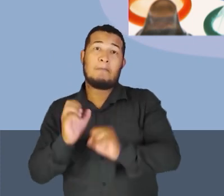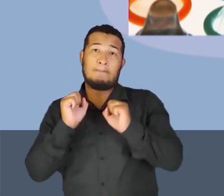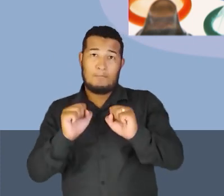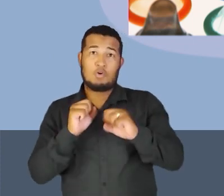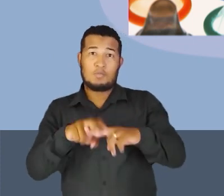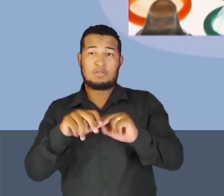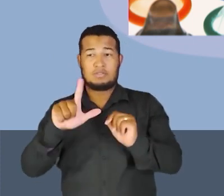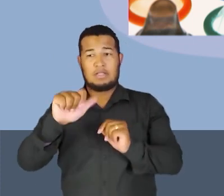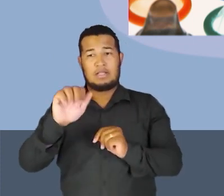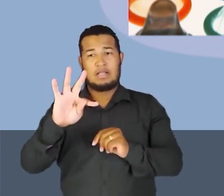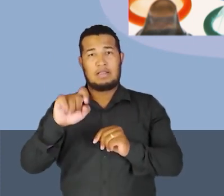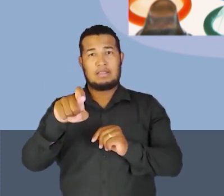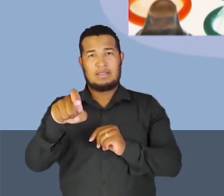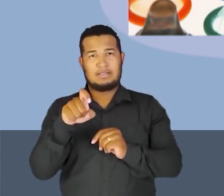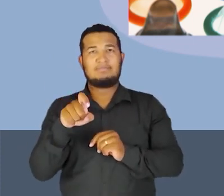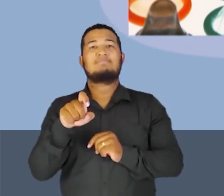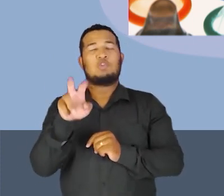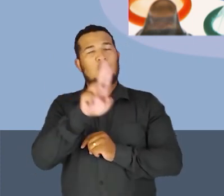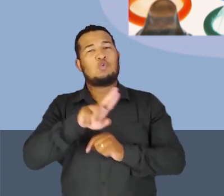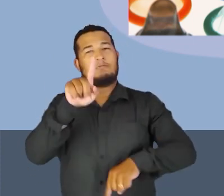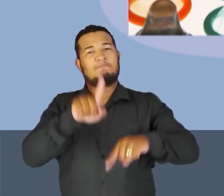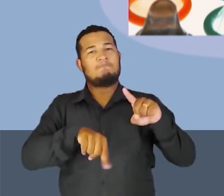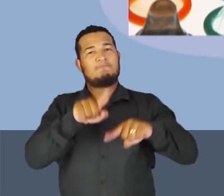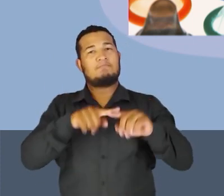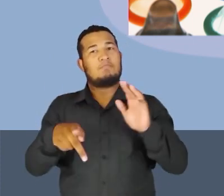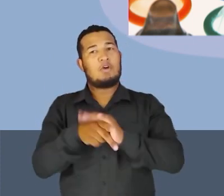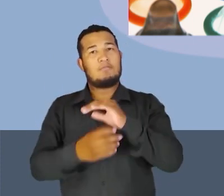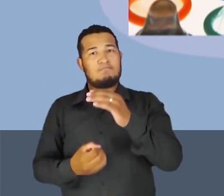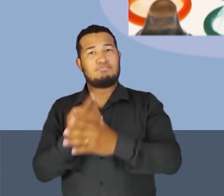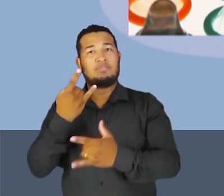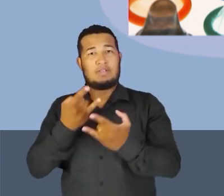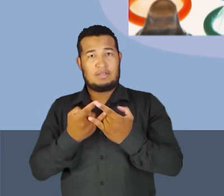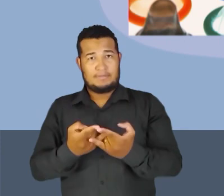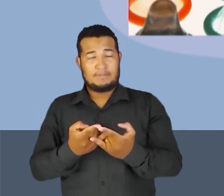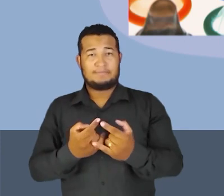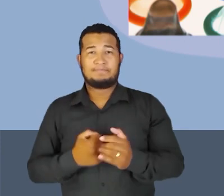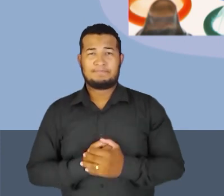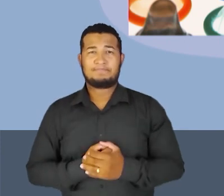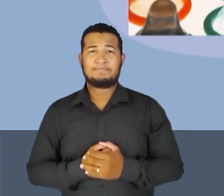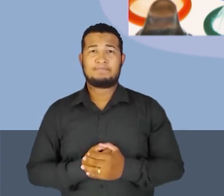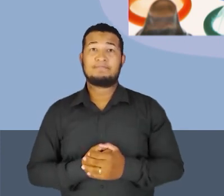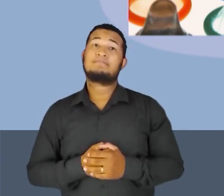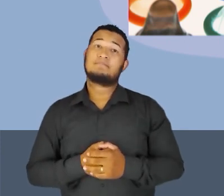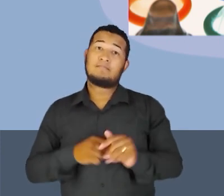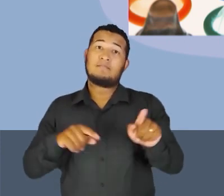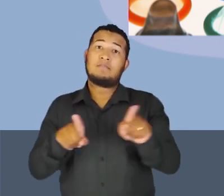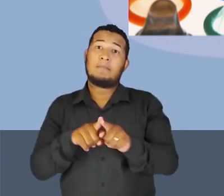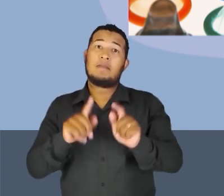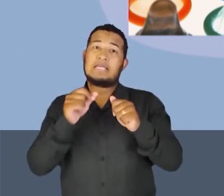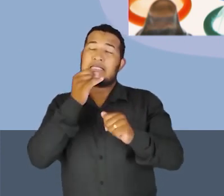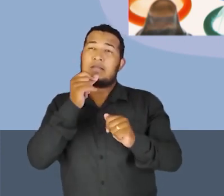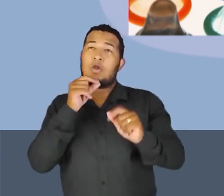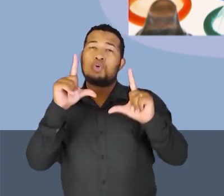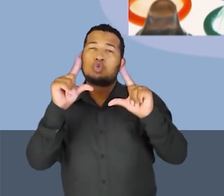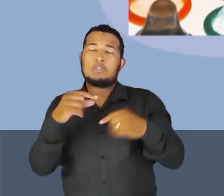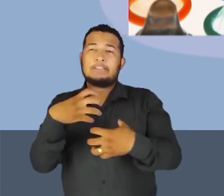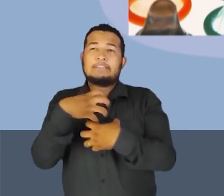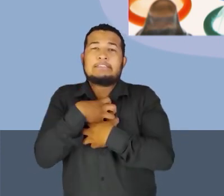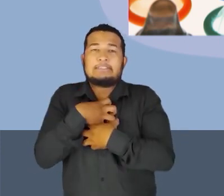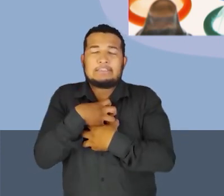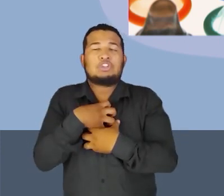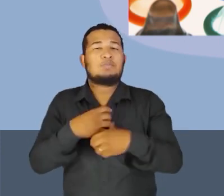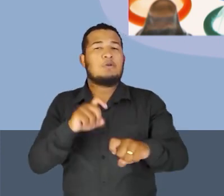látex, que é a substância que é utilizada para a fabricação da camisinha. E pode diminuir a sensibilidade na hora da